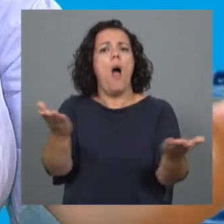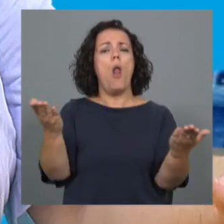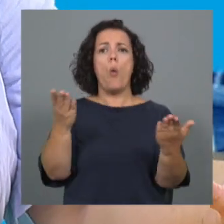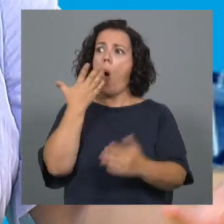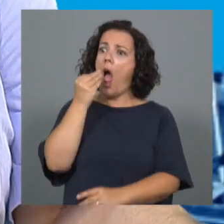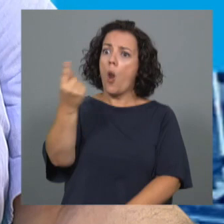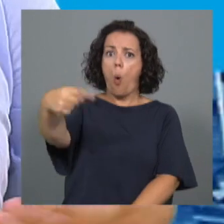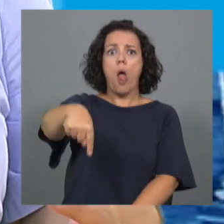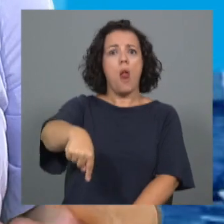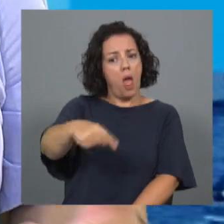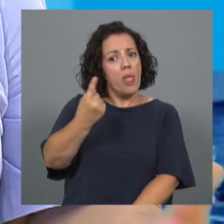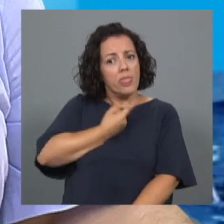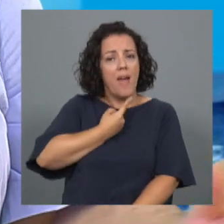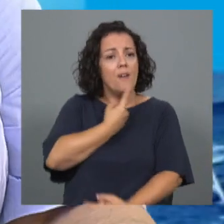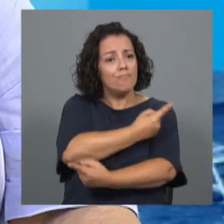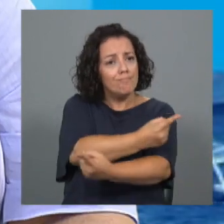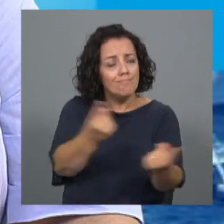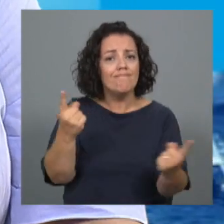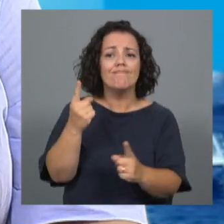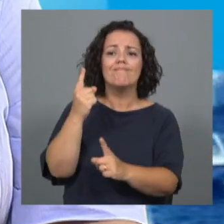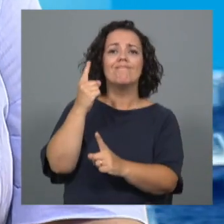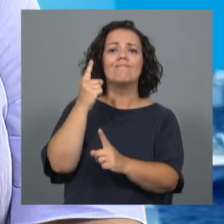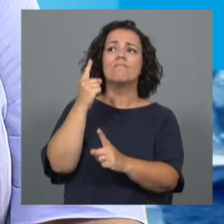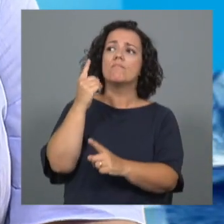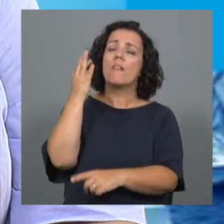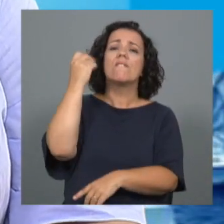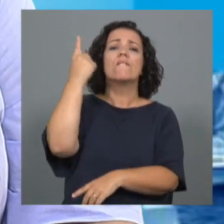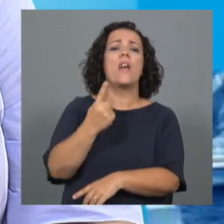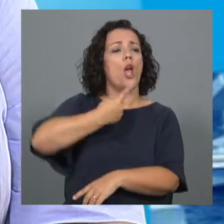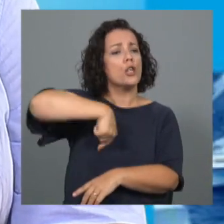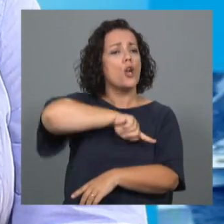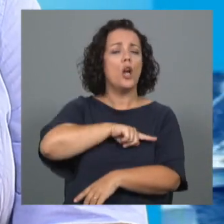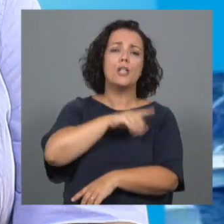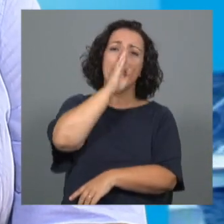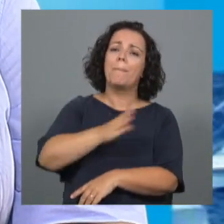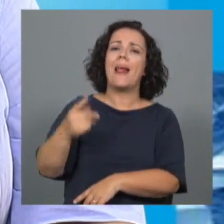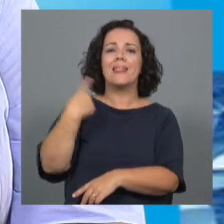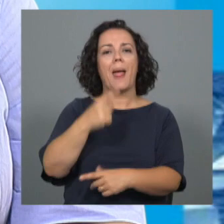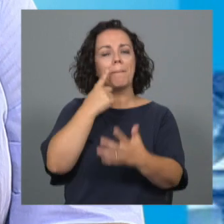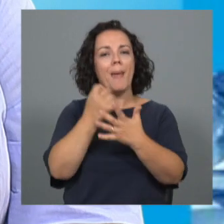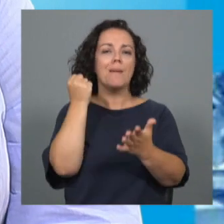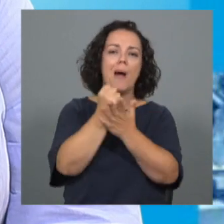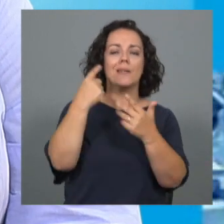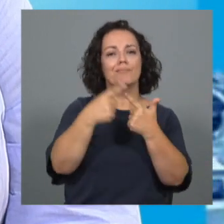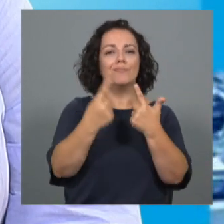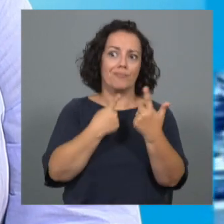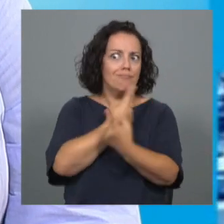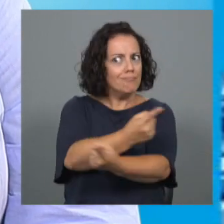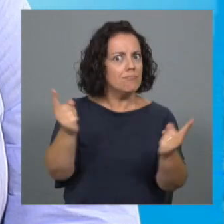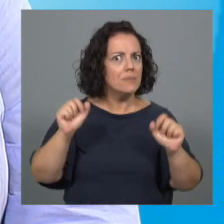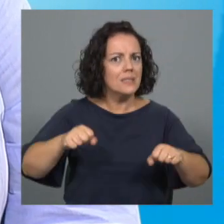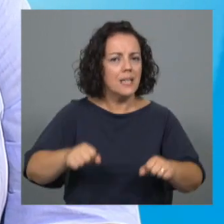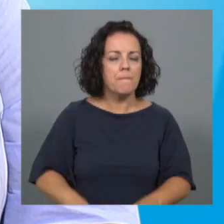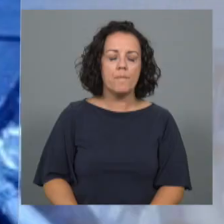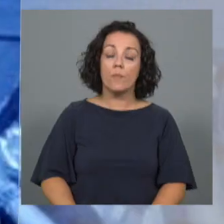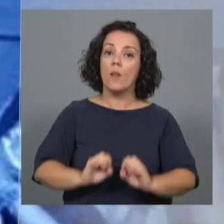que sinalizamos também como celebrando aqueles que são os atos da nossa fé, na altura certa do nosso calendário. Claro, Jorge Cotovia, é